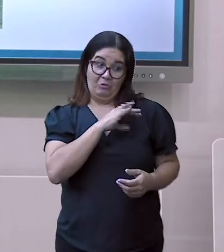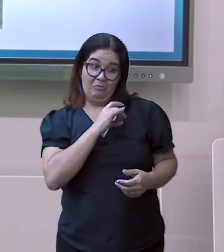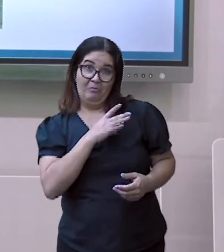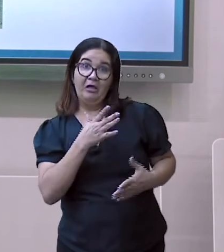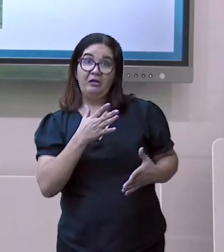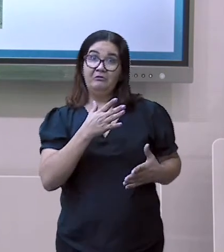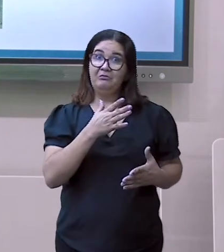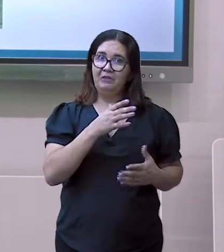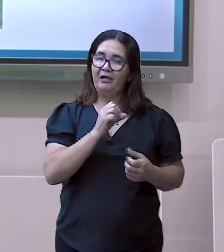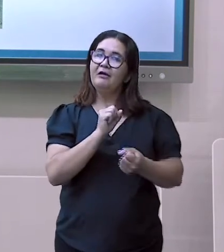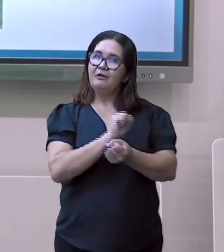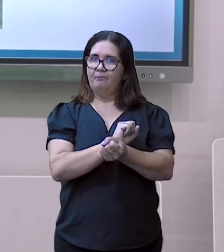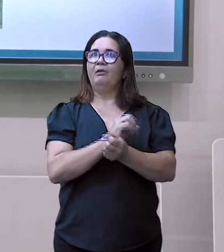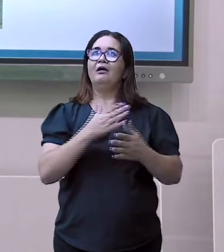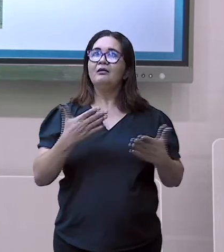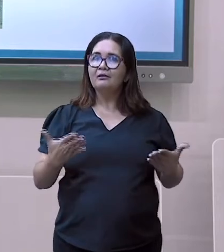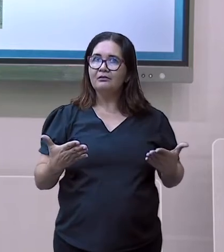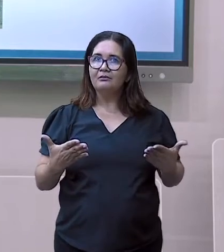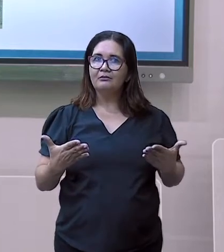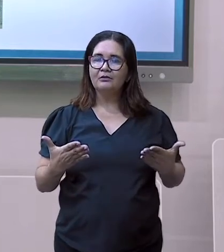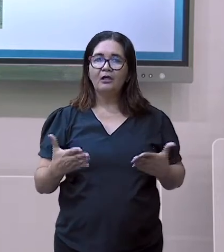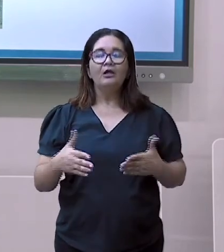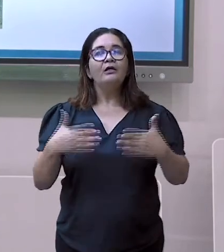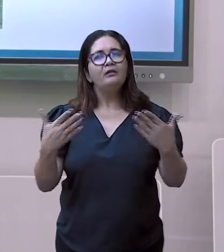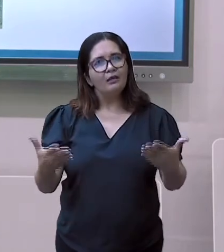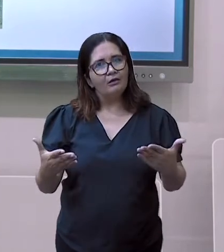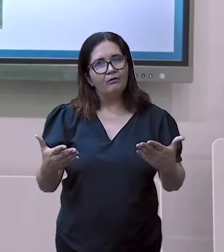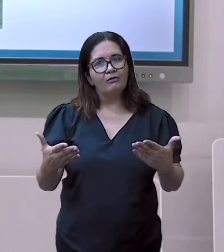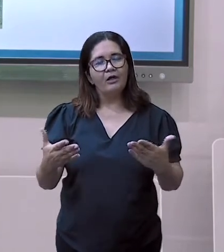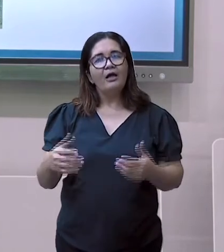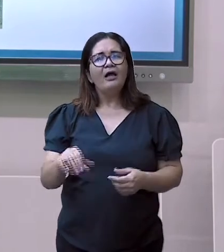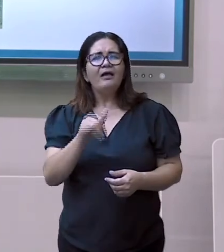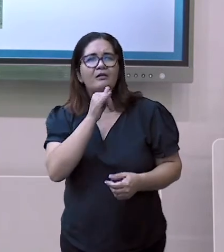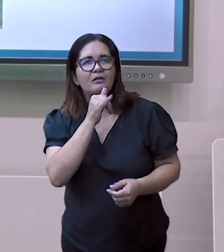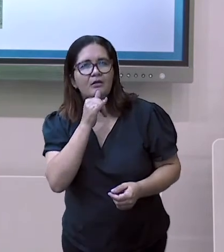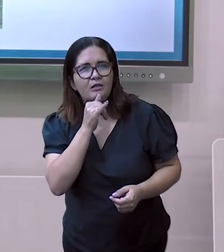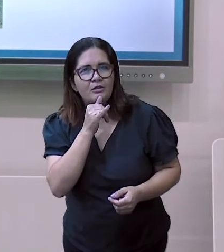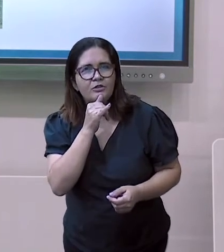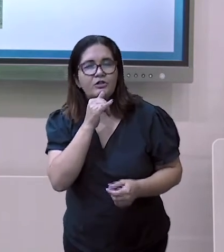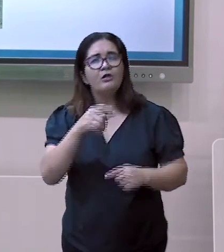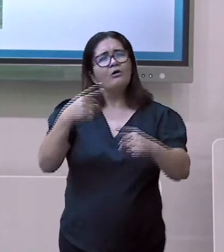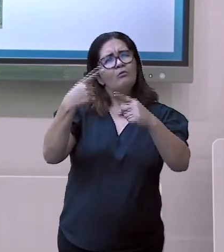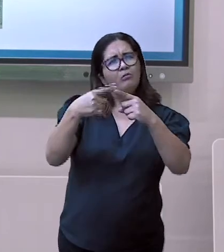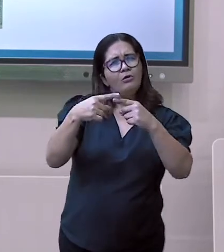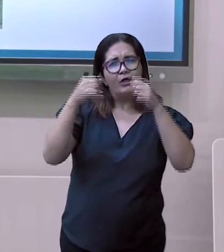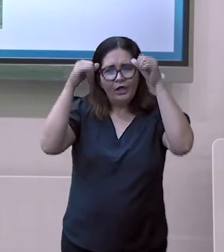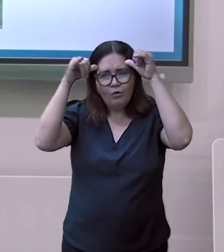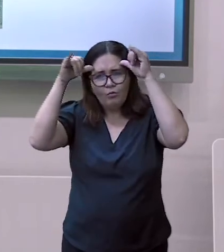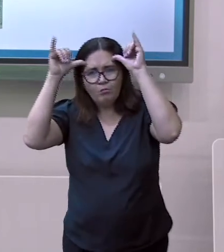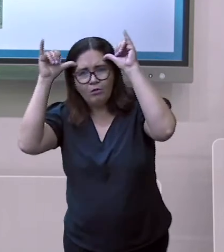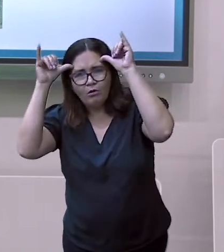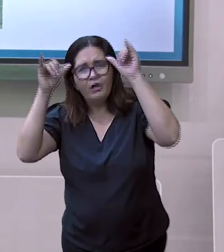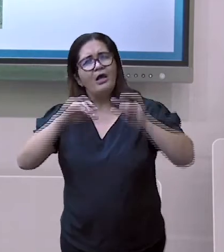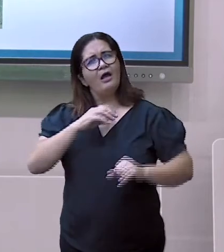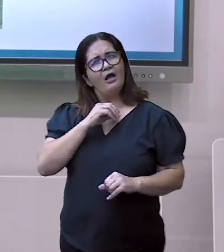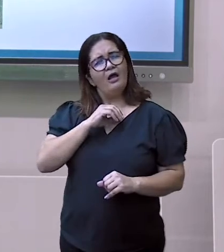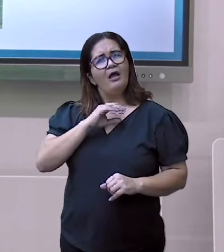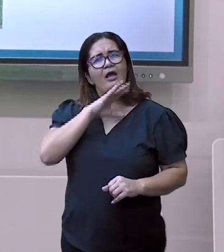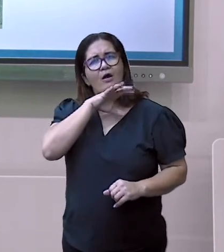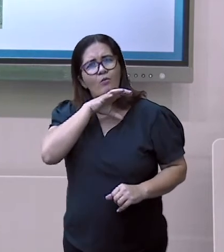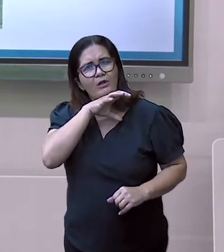pelo tipo de violência ali que aquele animal sofre no decorrer dessa